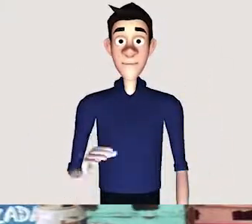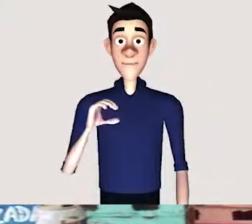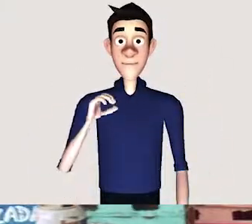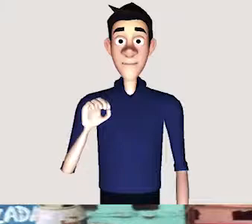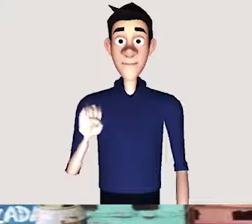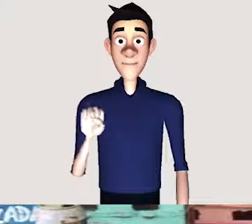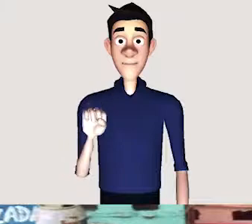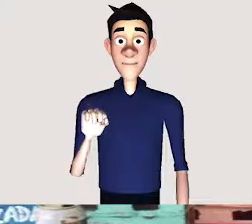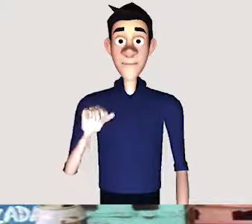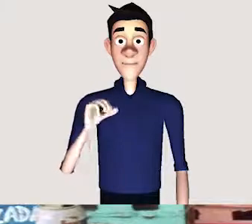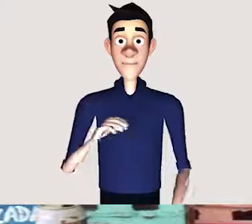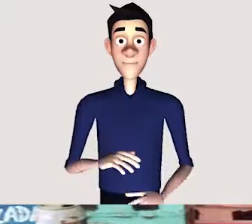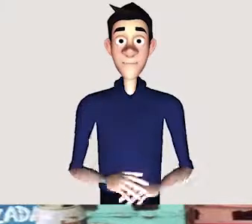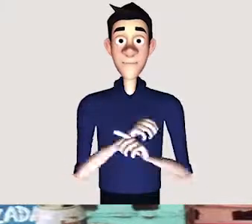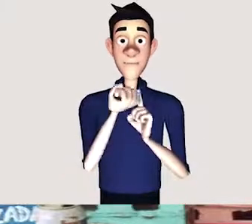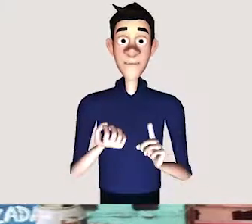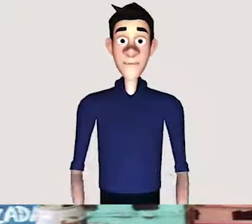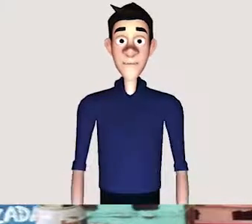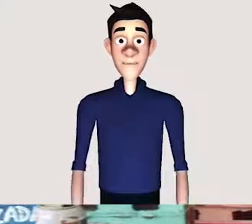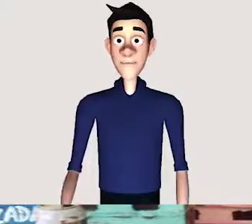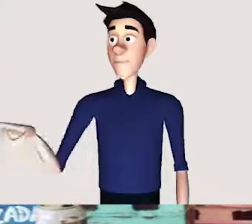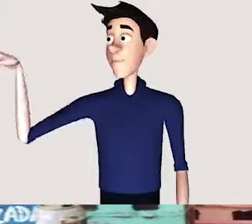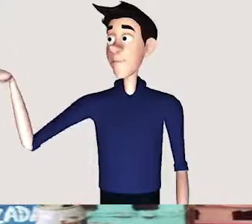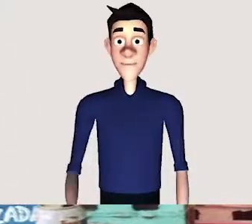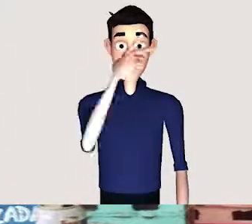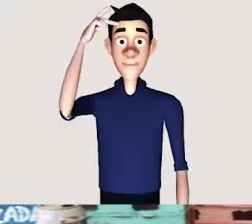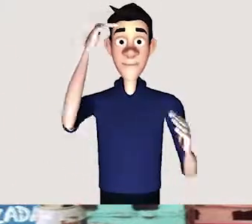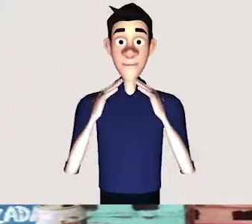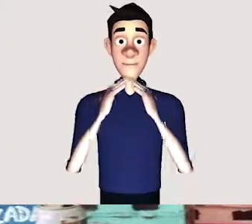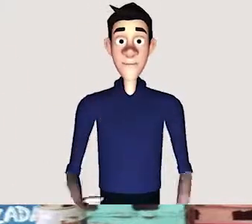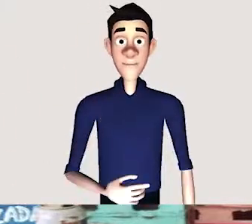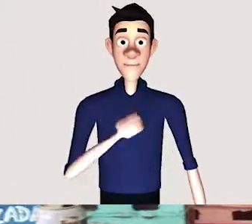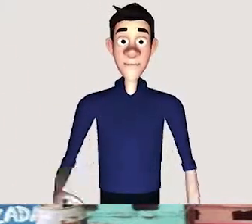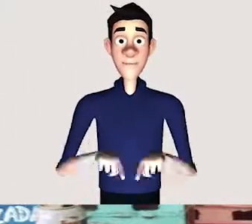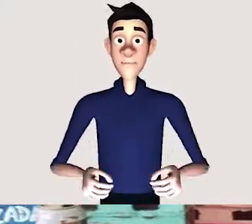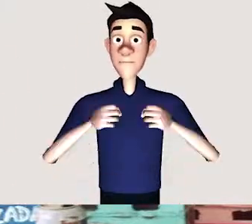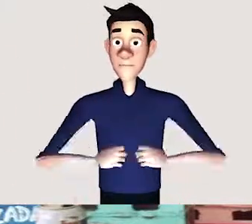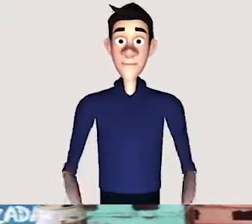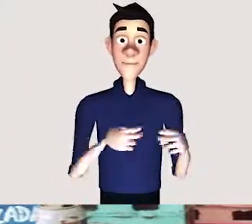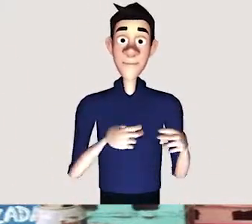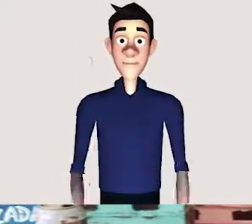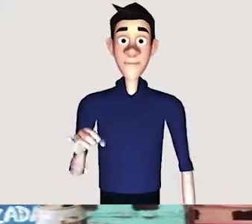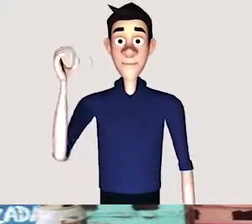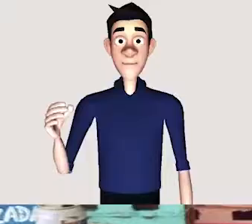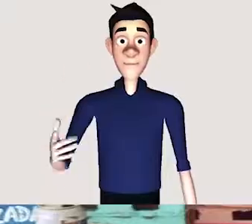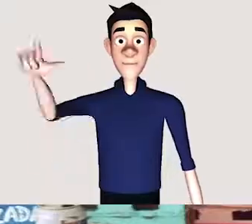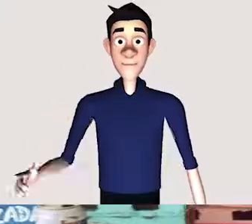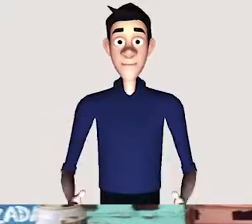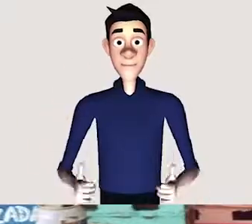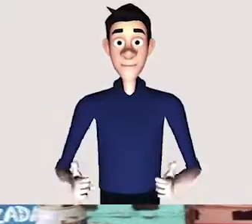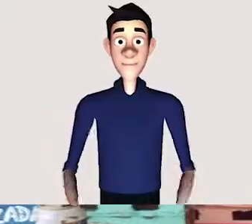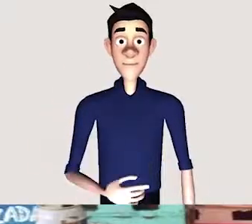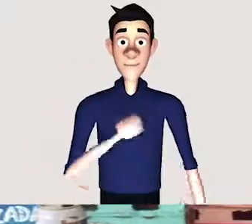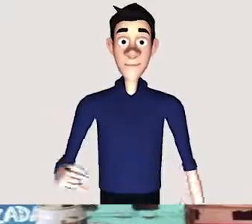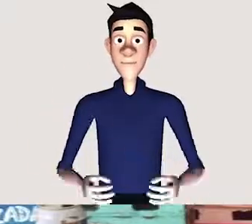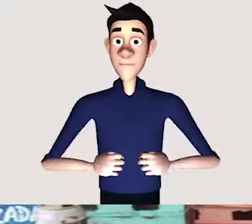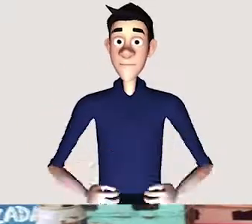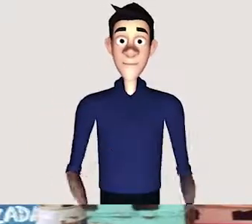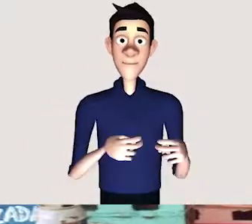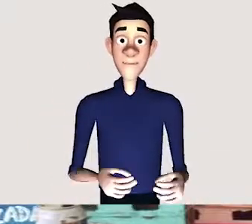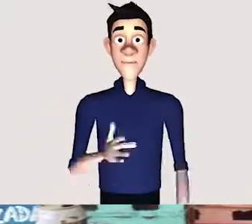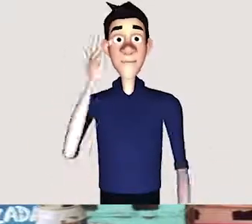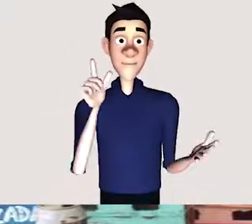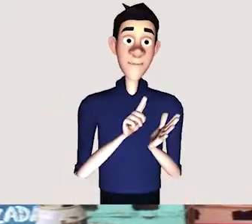daqueles moradores. Mas eu também posso perceber isso em outros lugares. Eu posso perceber a atuação do ponto de memória em Terra